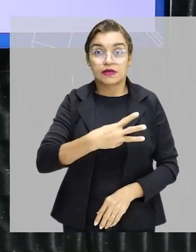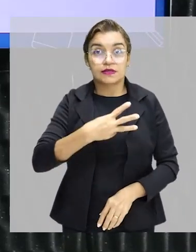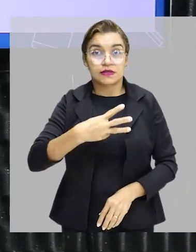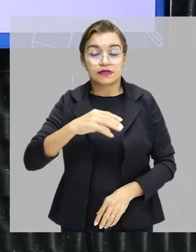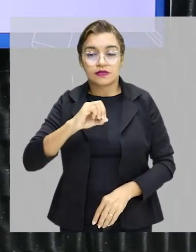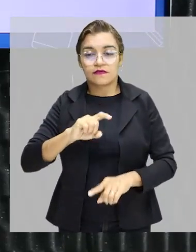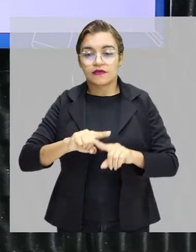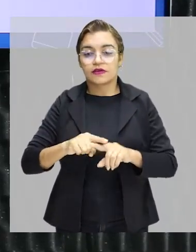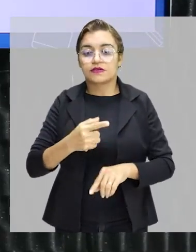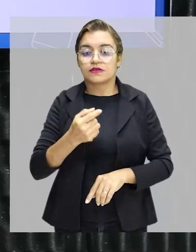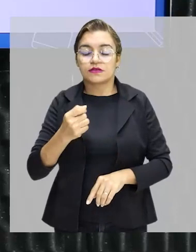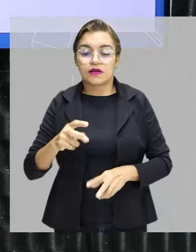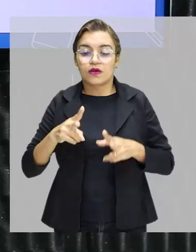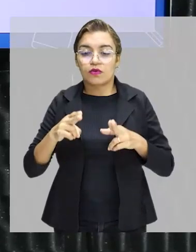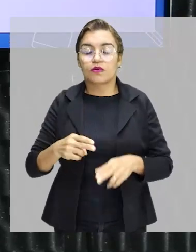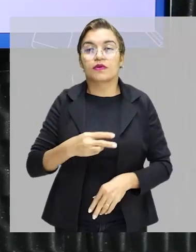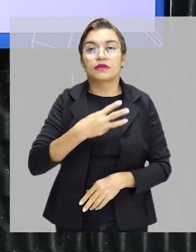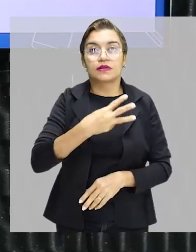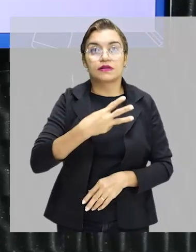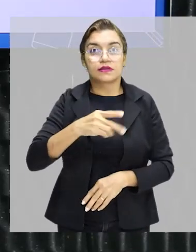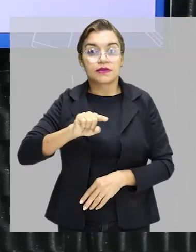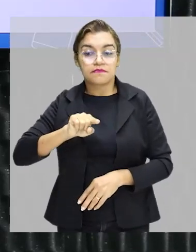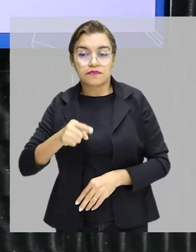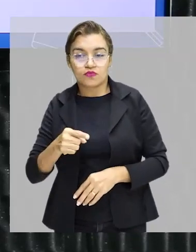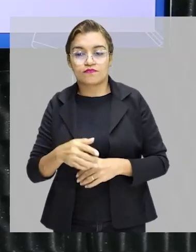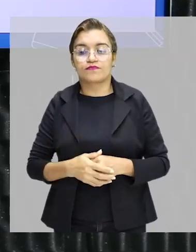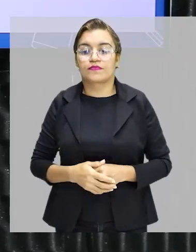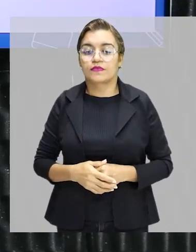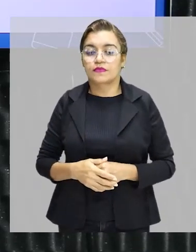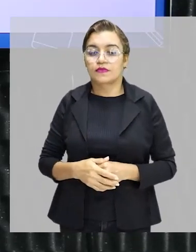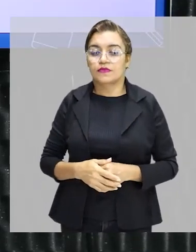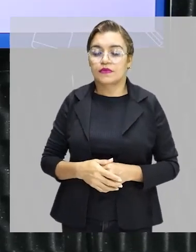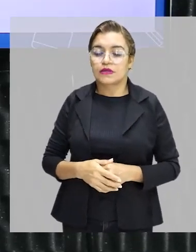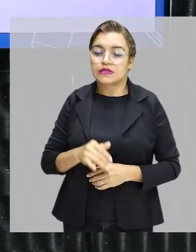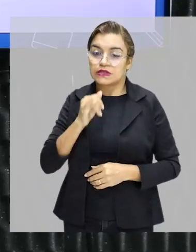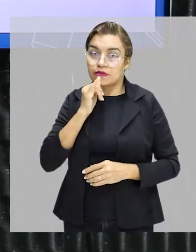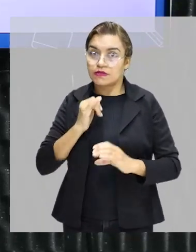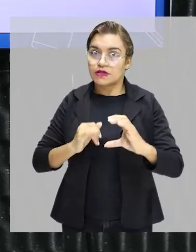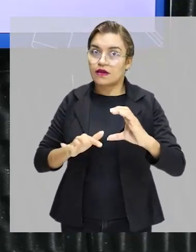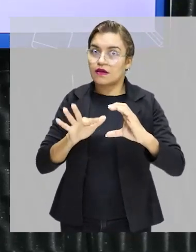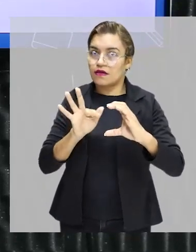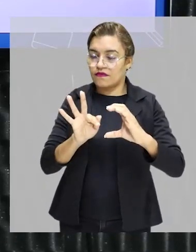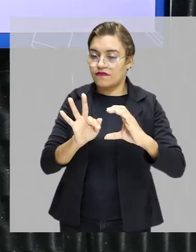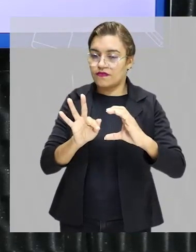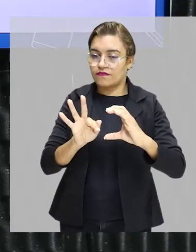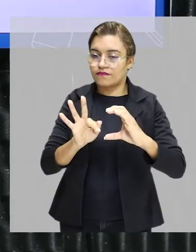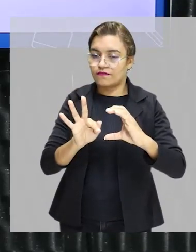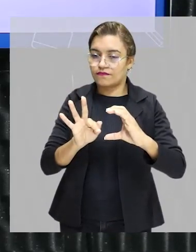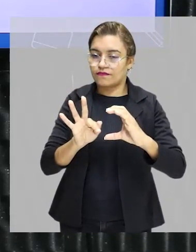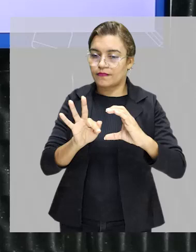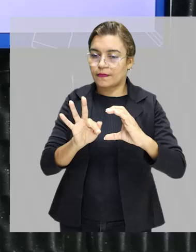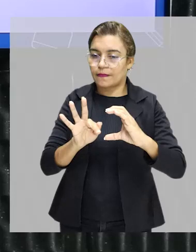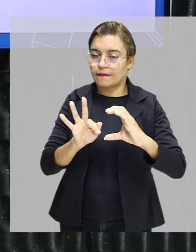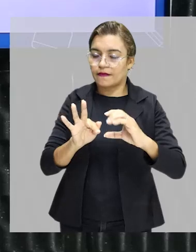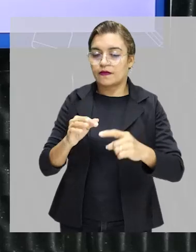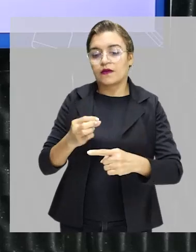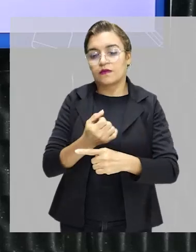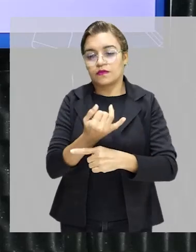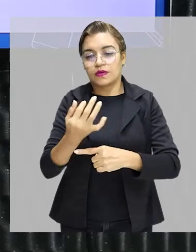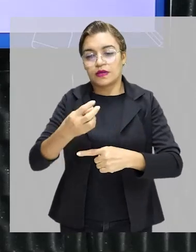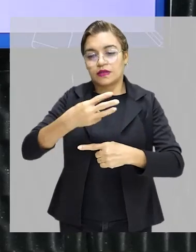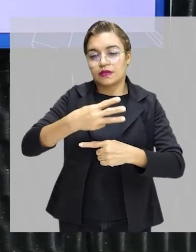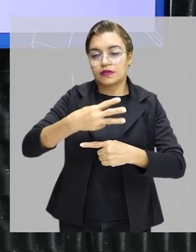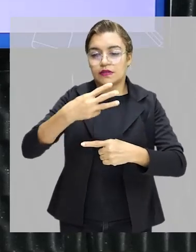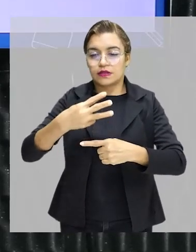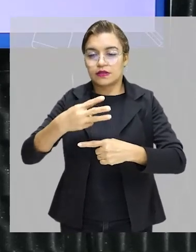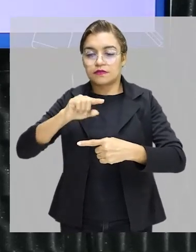100, 33.000. Agora eu vou isolar o CF, né, a concentração final. Então, isolando, vai ficar os